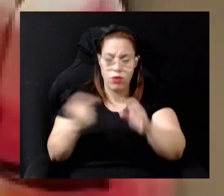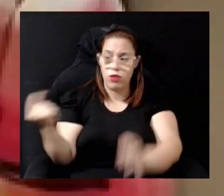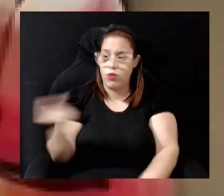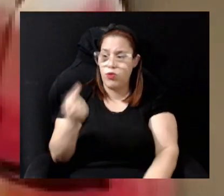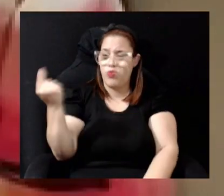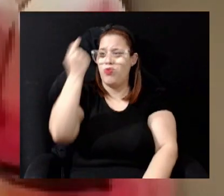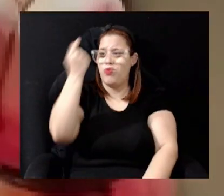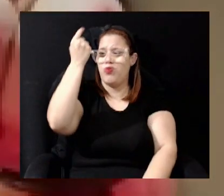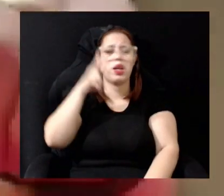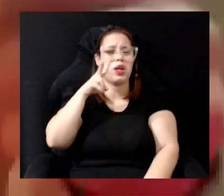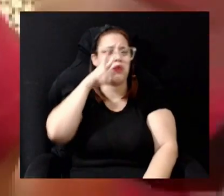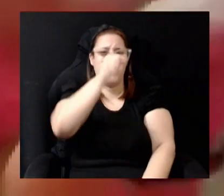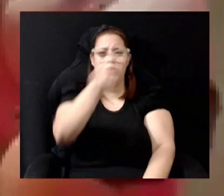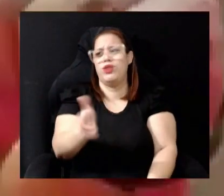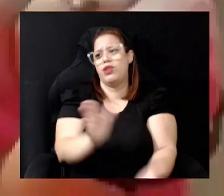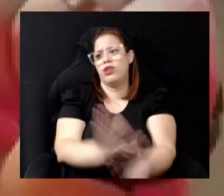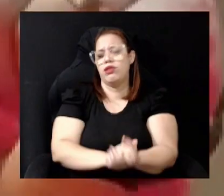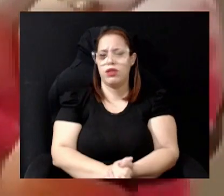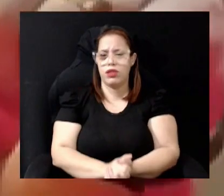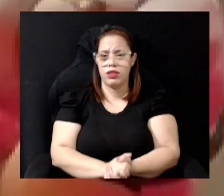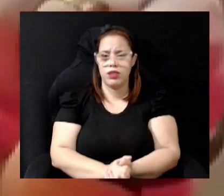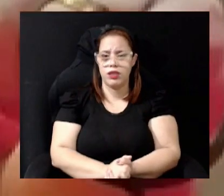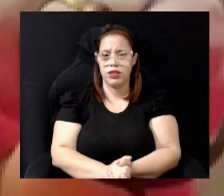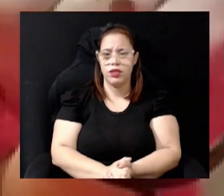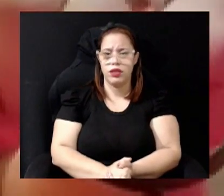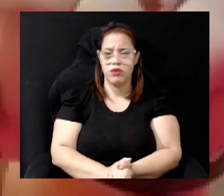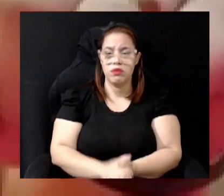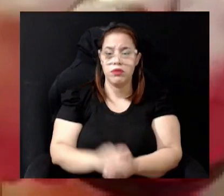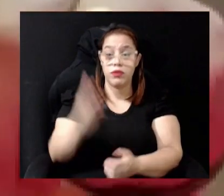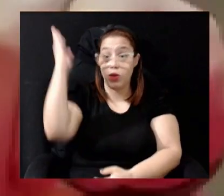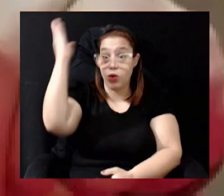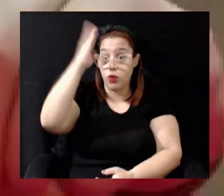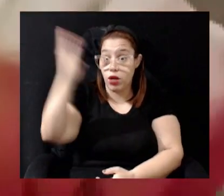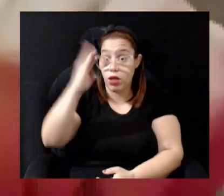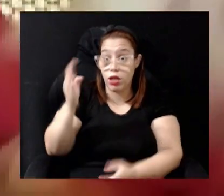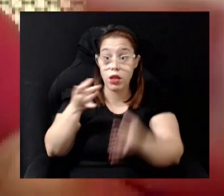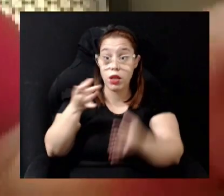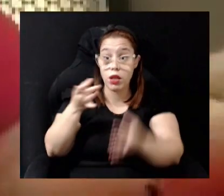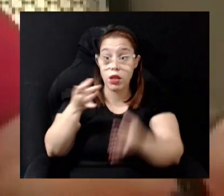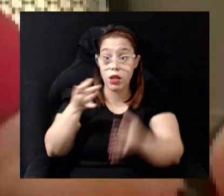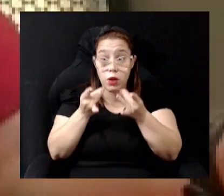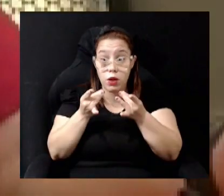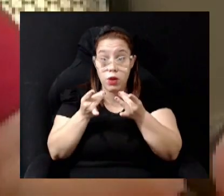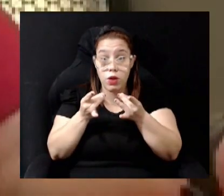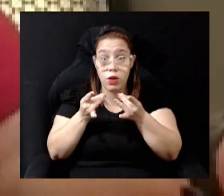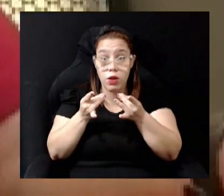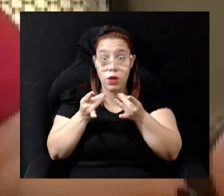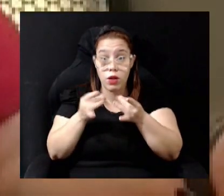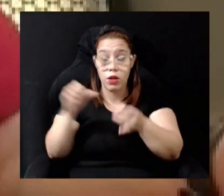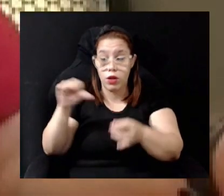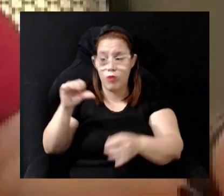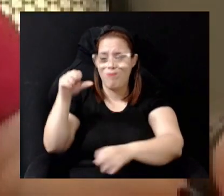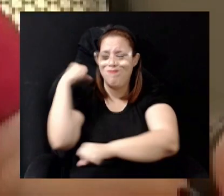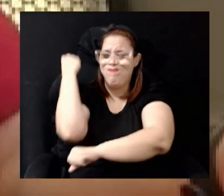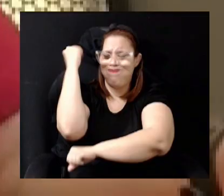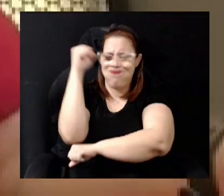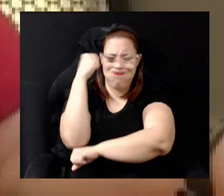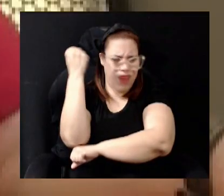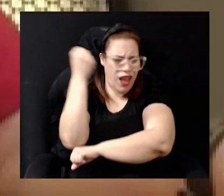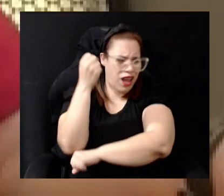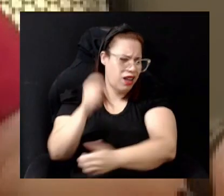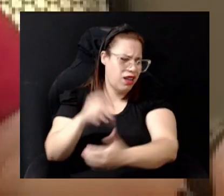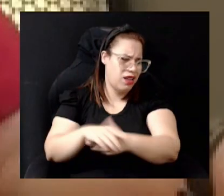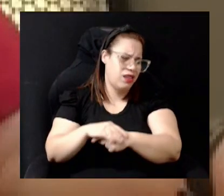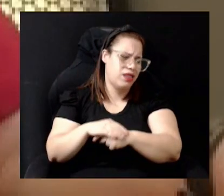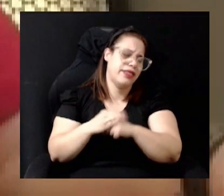fortes, inclusive. Tá? Assim como no Brasil a gente observou, né, a tragédia lá no Rio Grande do Sul, também de uma maneira